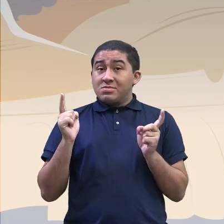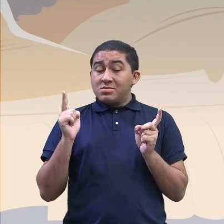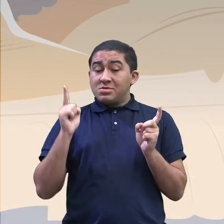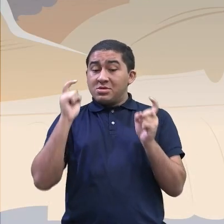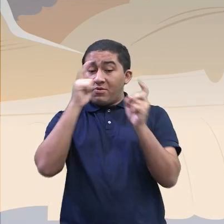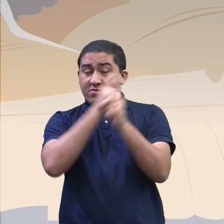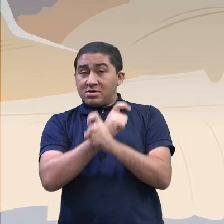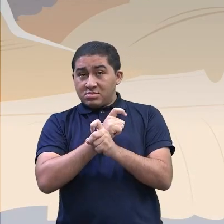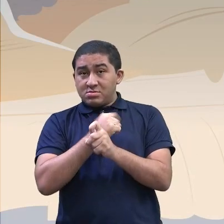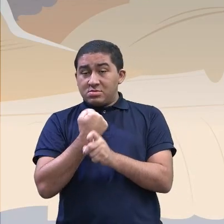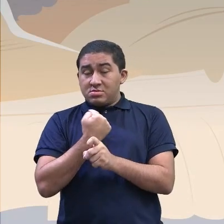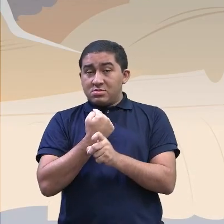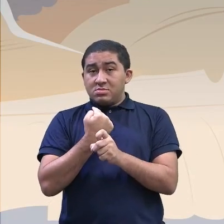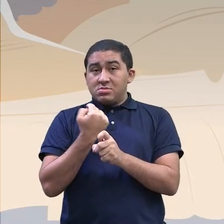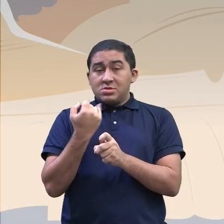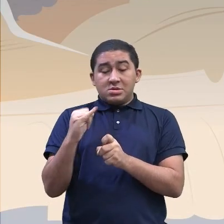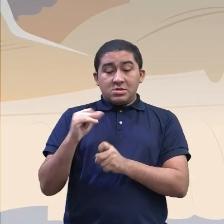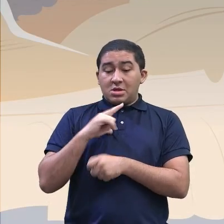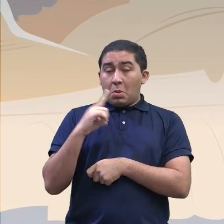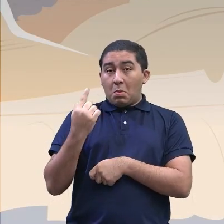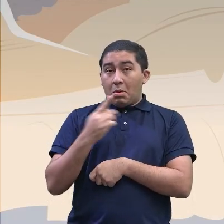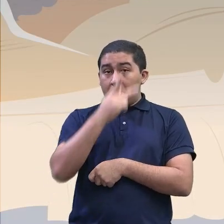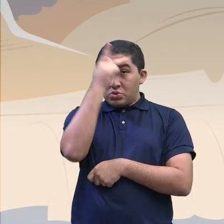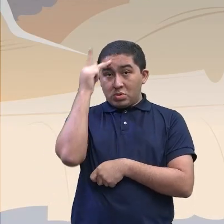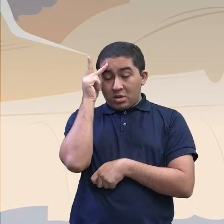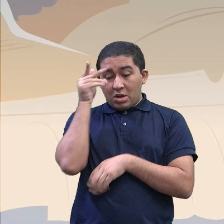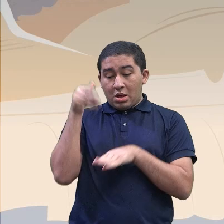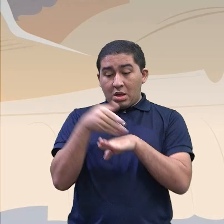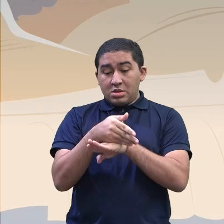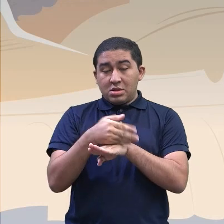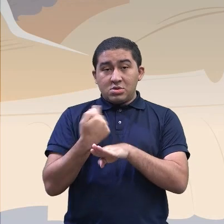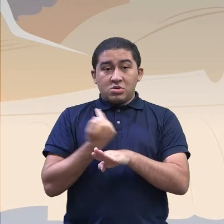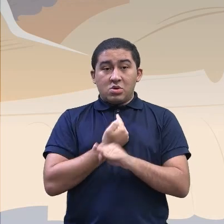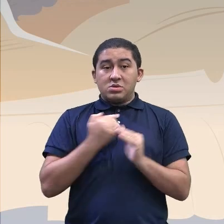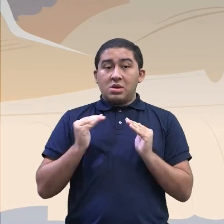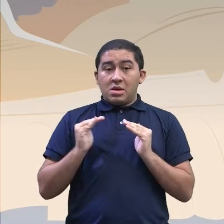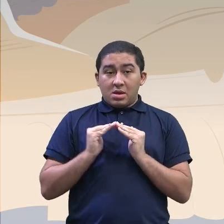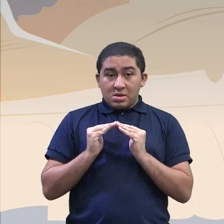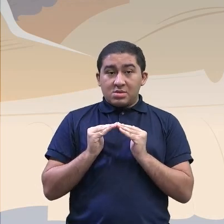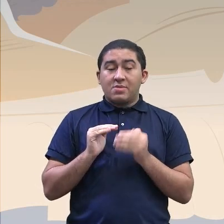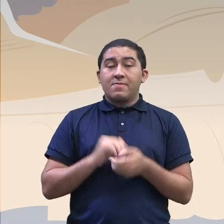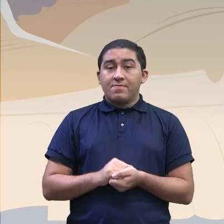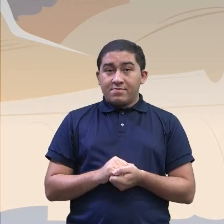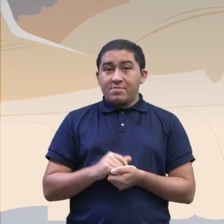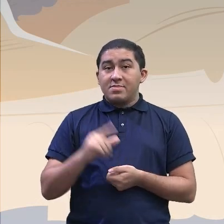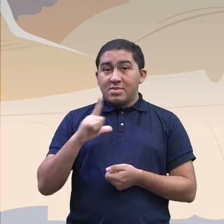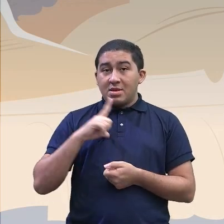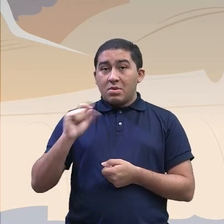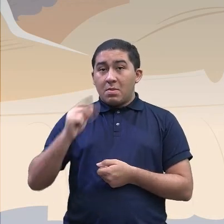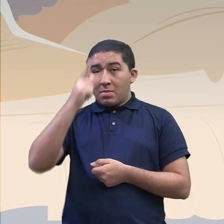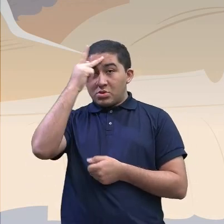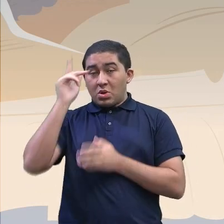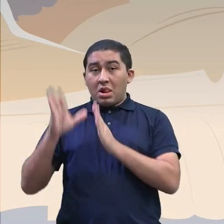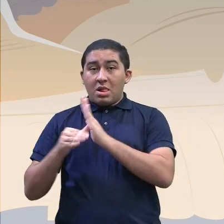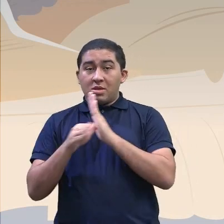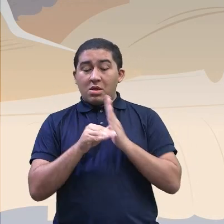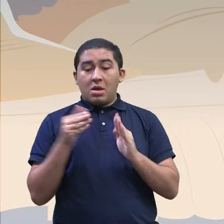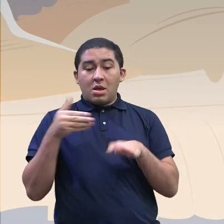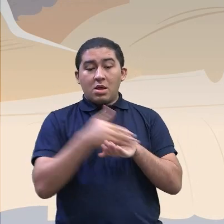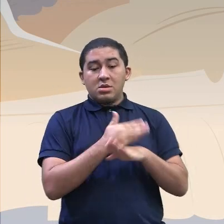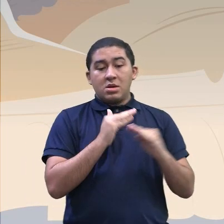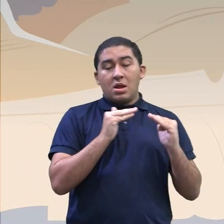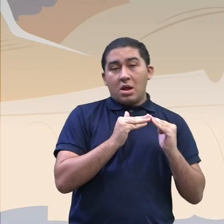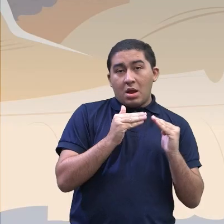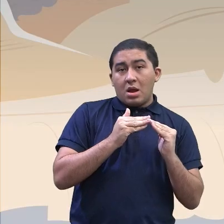casa, né? E existem muitos casos na realidade que o ladrão entra na casa, rende a família, né? E